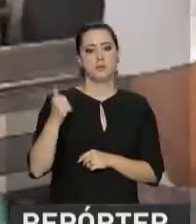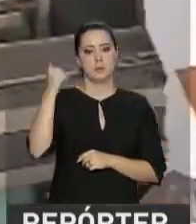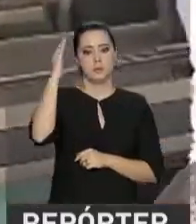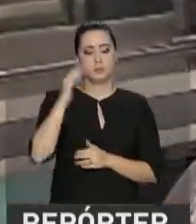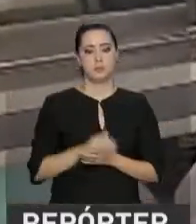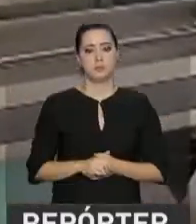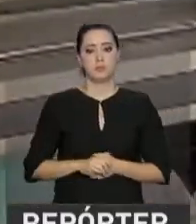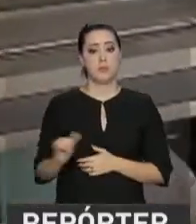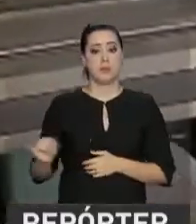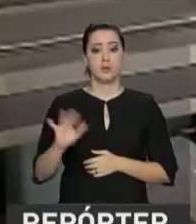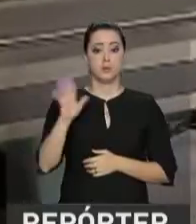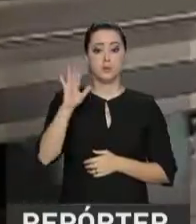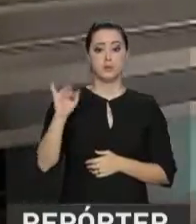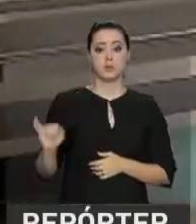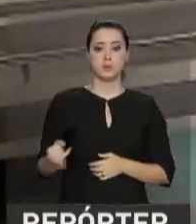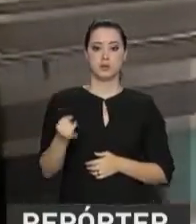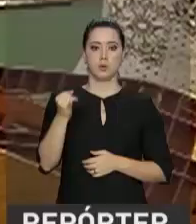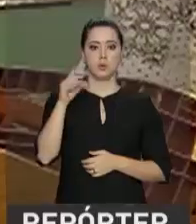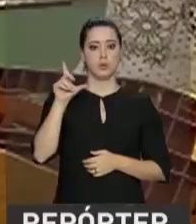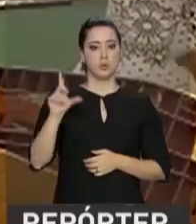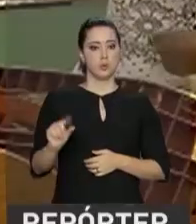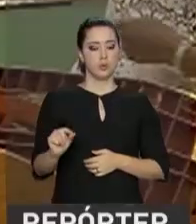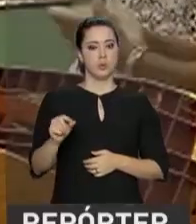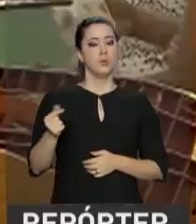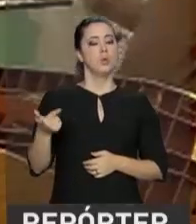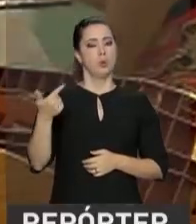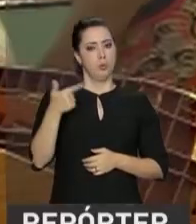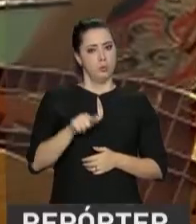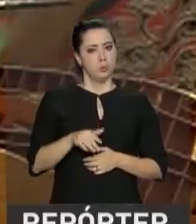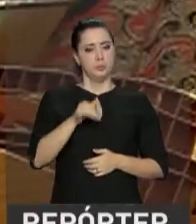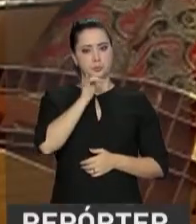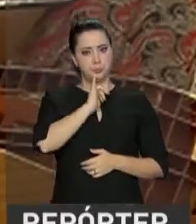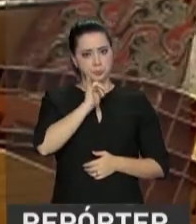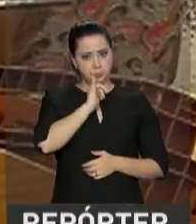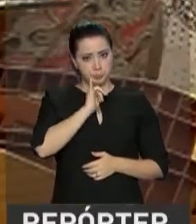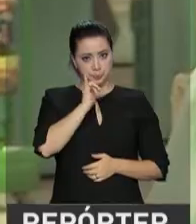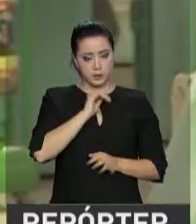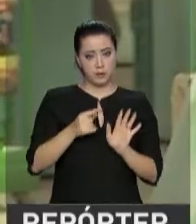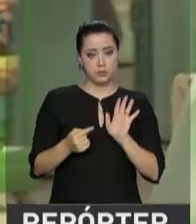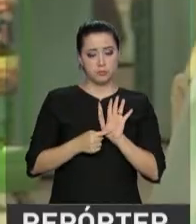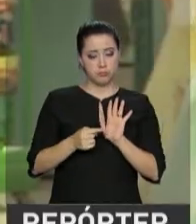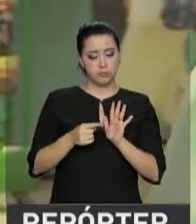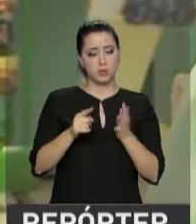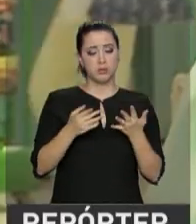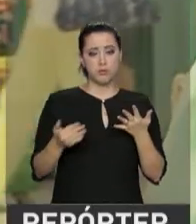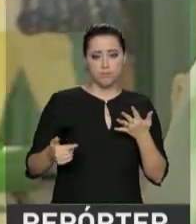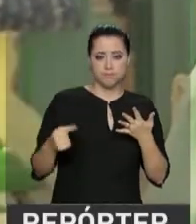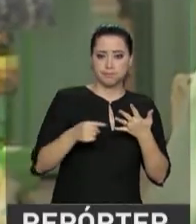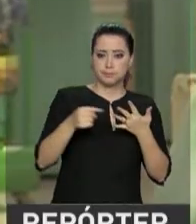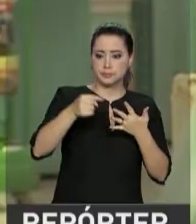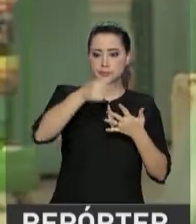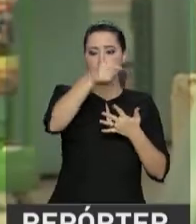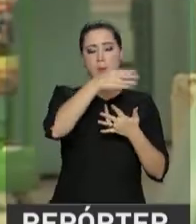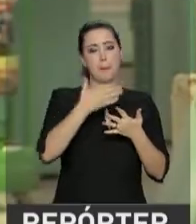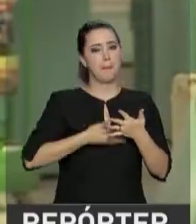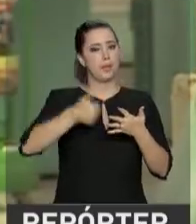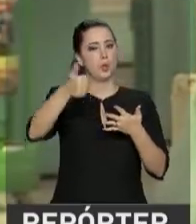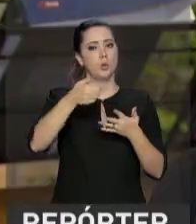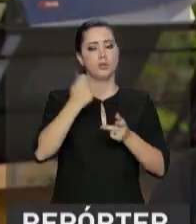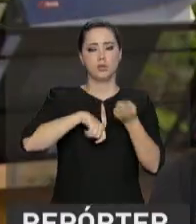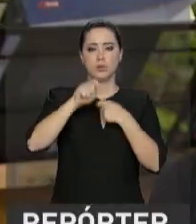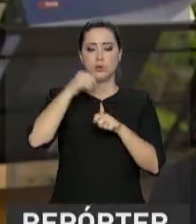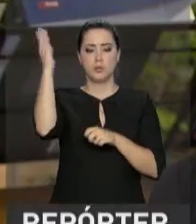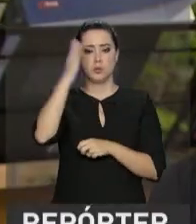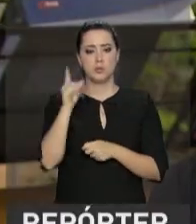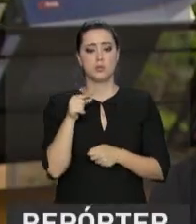inflação e juros baixos foram outros exemplos citados pelo fmi como impulsionadores da economia brasileira